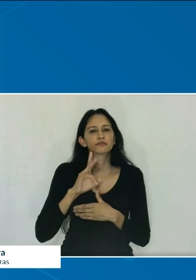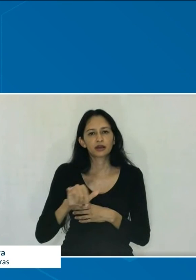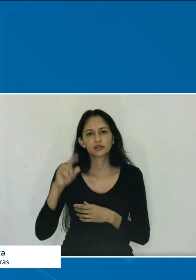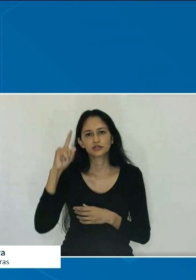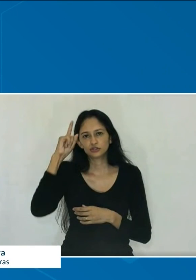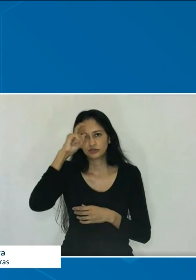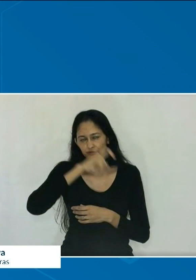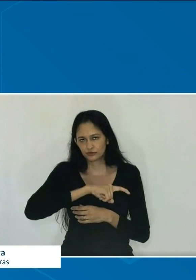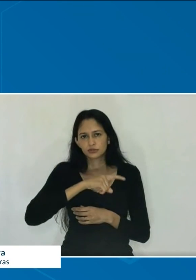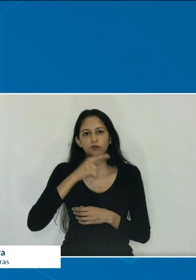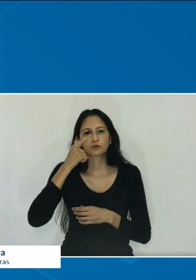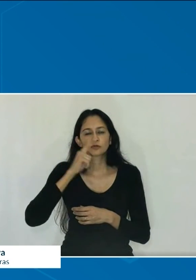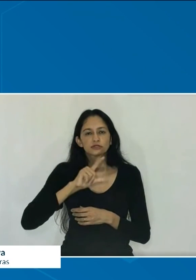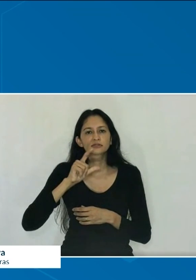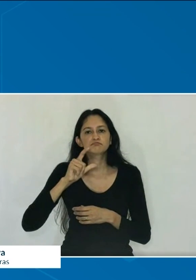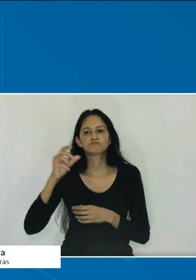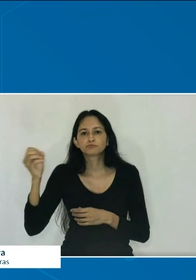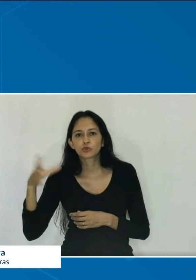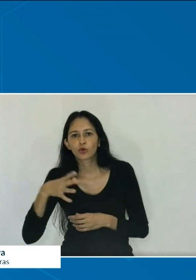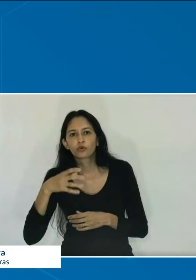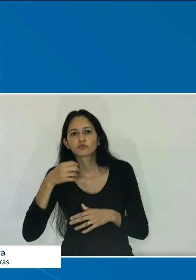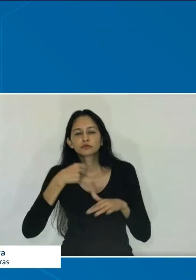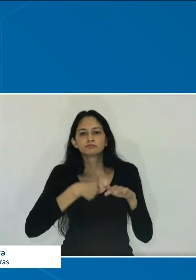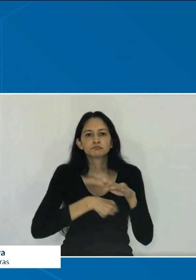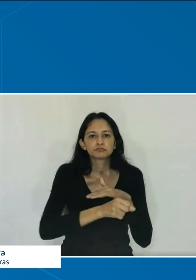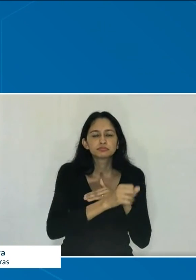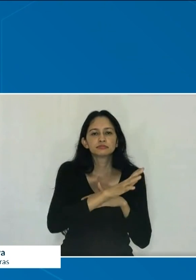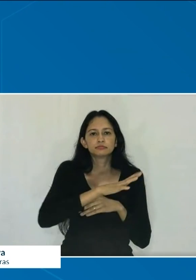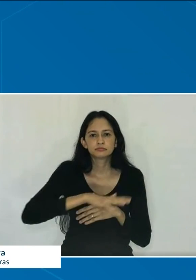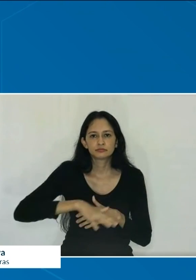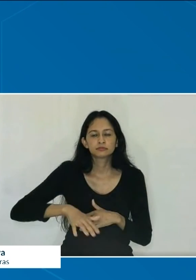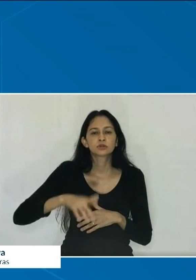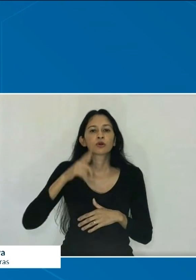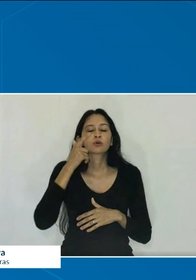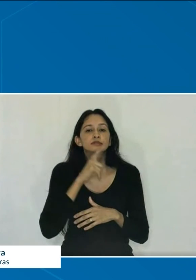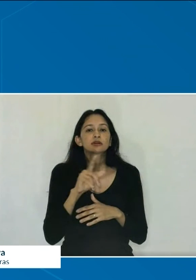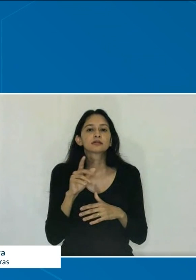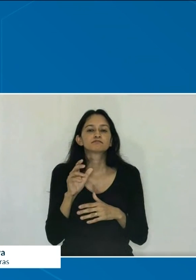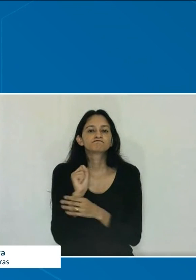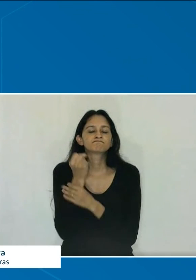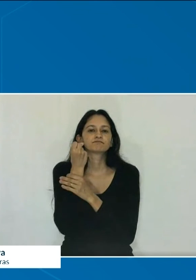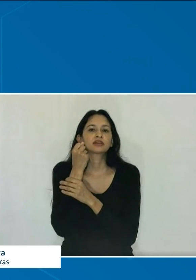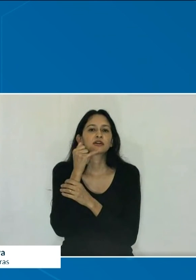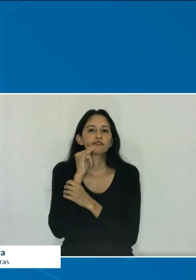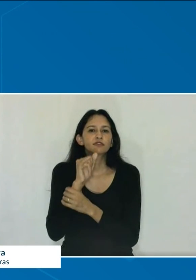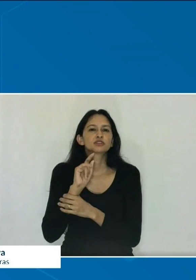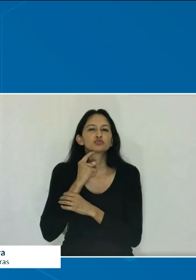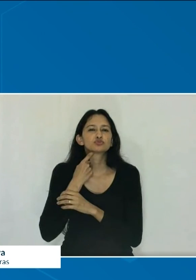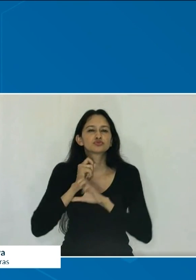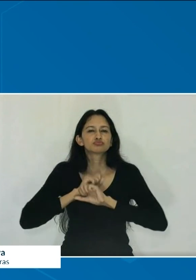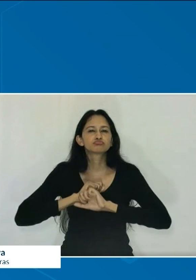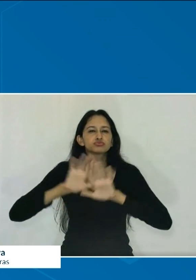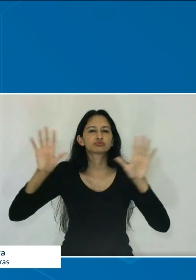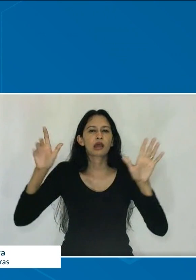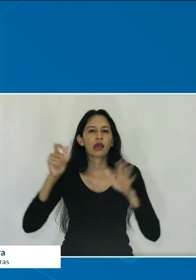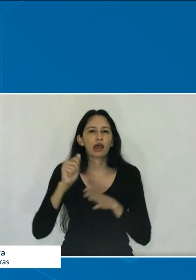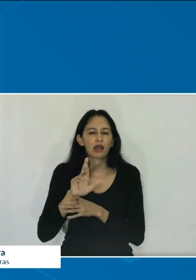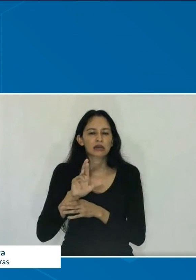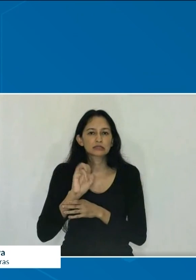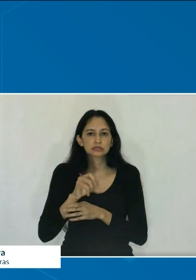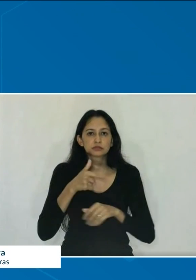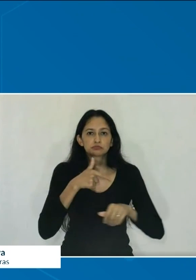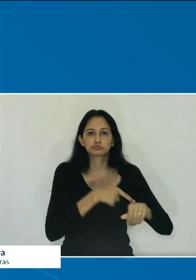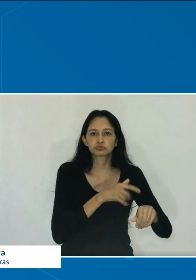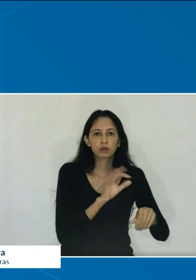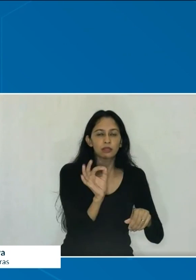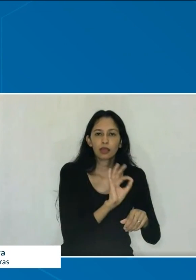um tipo de tecnologia que, se bem pode beneficiar o meio ambiente, pode também não vai ser fácil de adaptar, em especial nossa realidade,